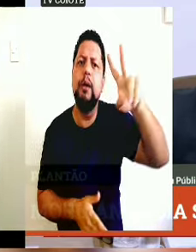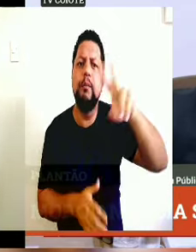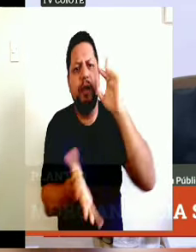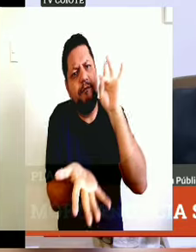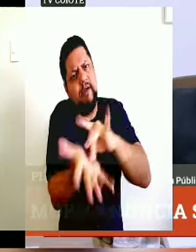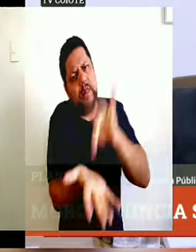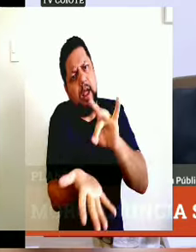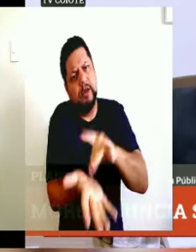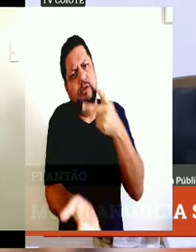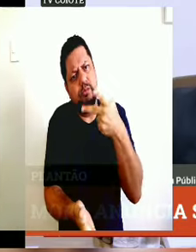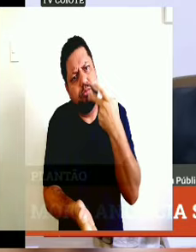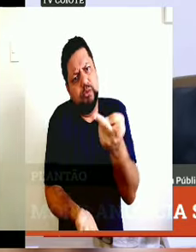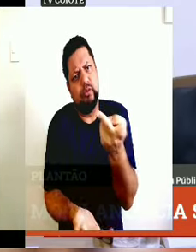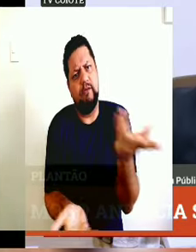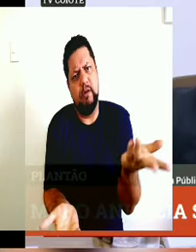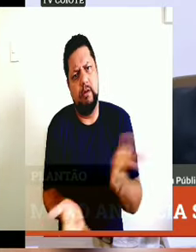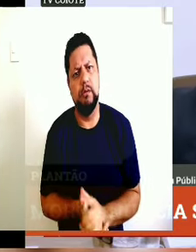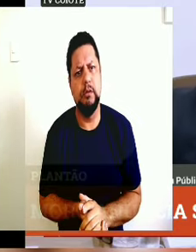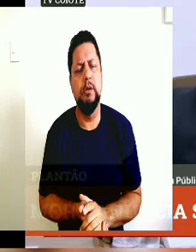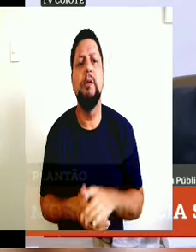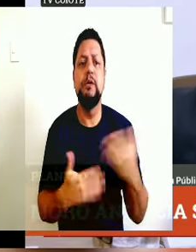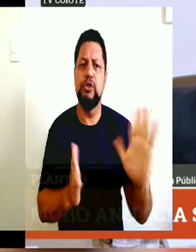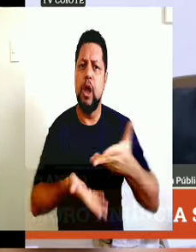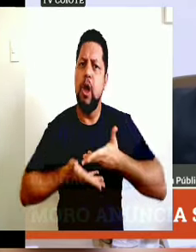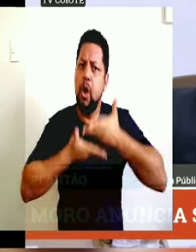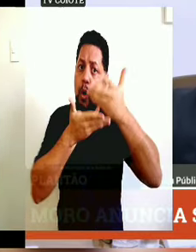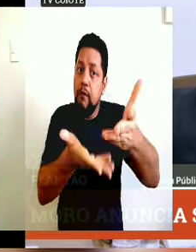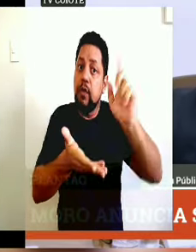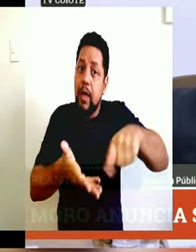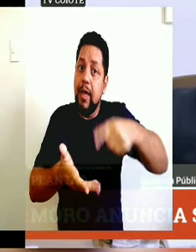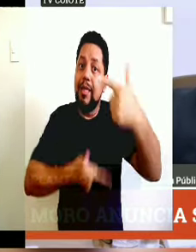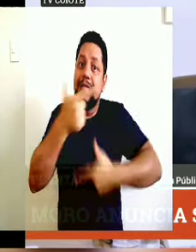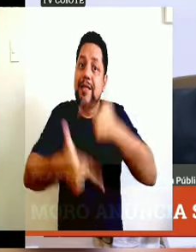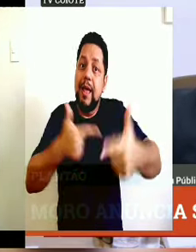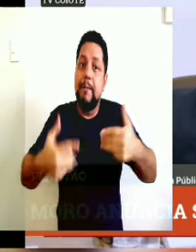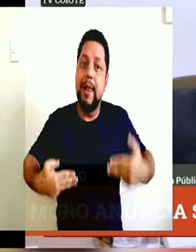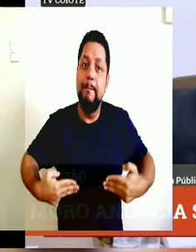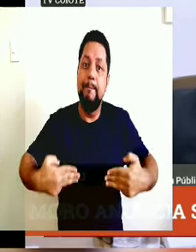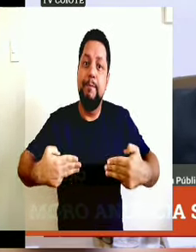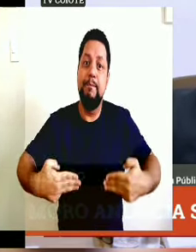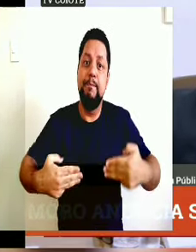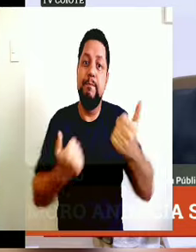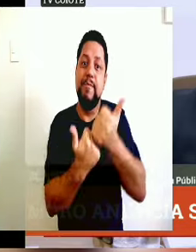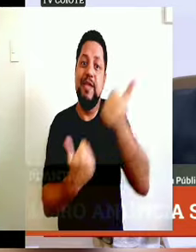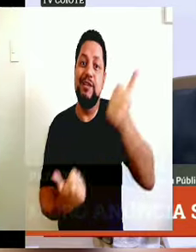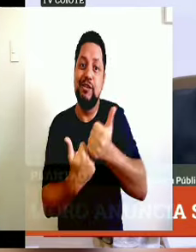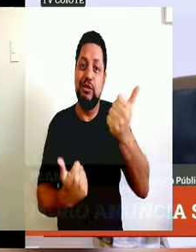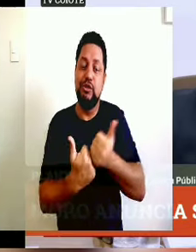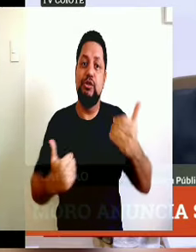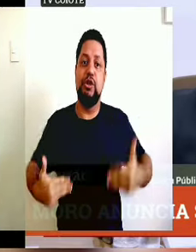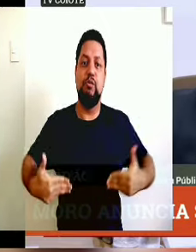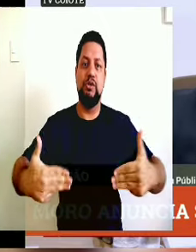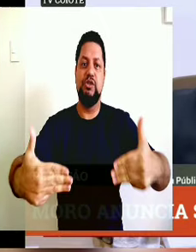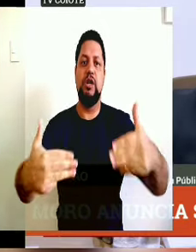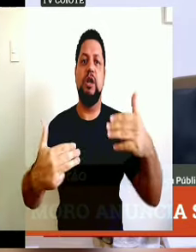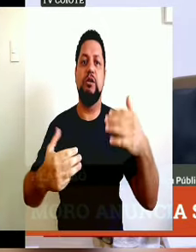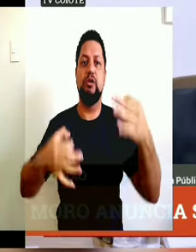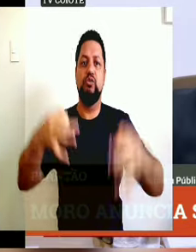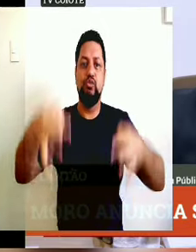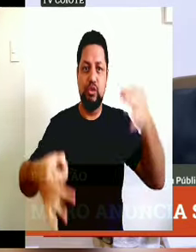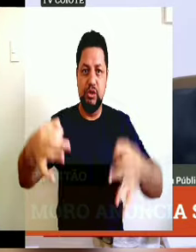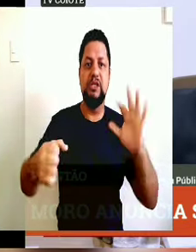verdadeira, e fui convidado a ser ministro da Justiça e da Segurança Pública. O que